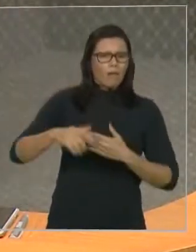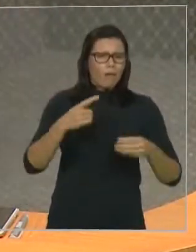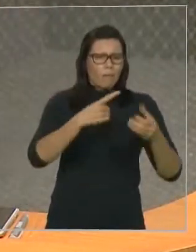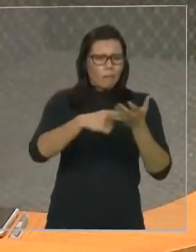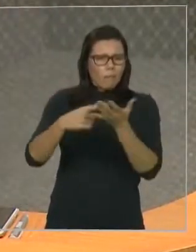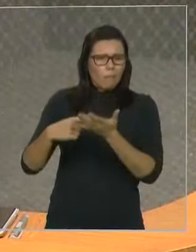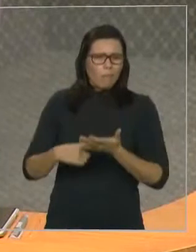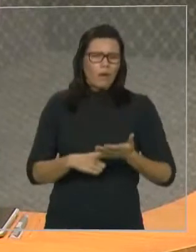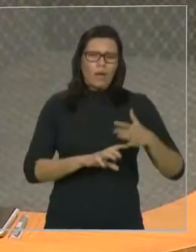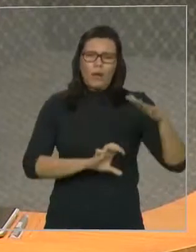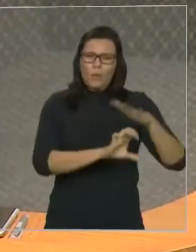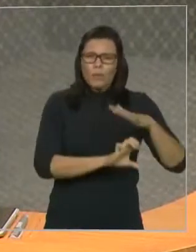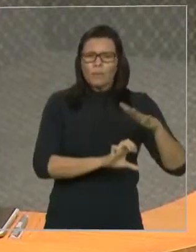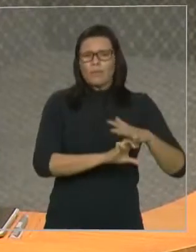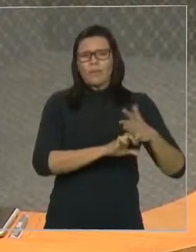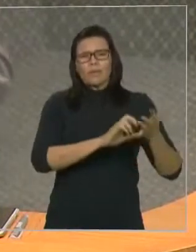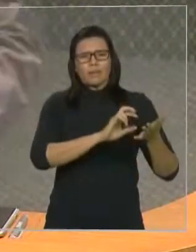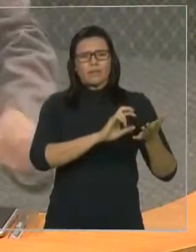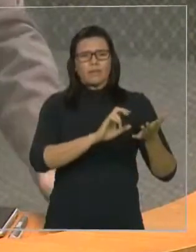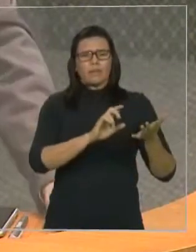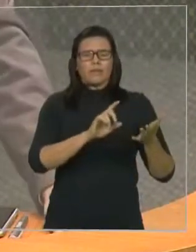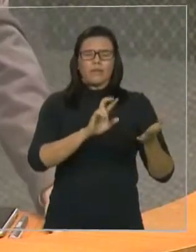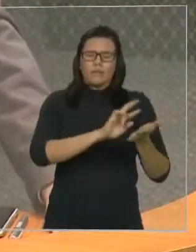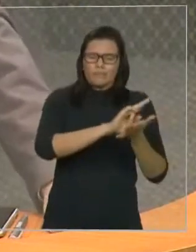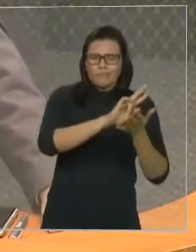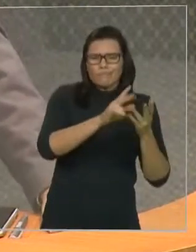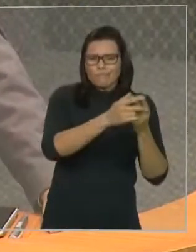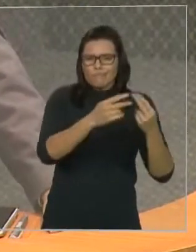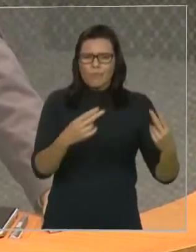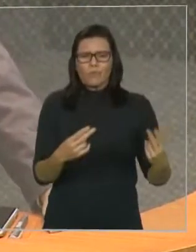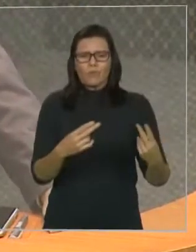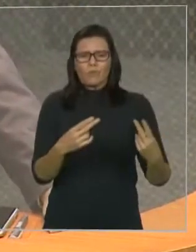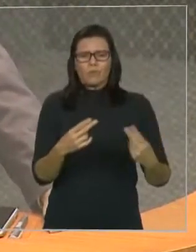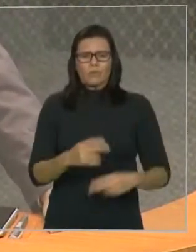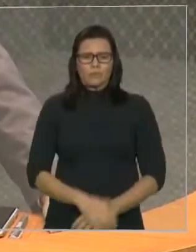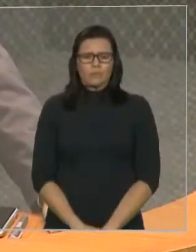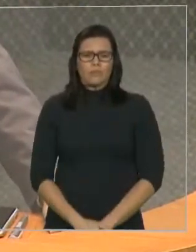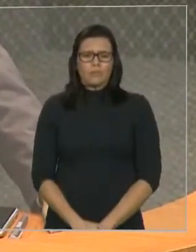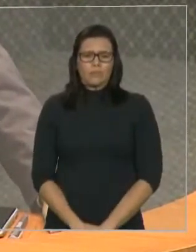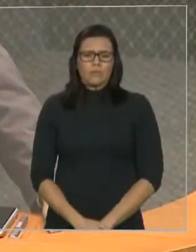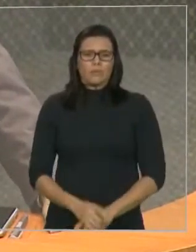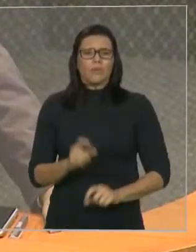utilizando mecanismos do governo para favorecer bancadas,